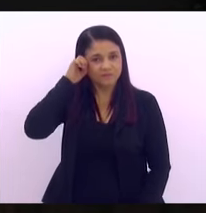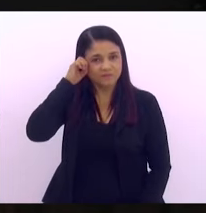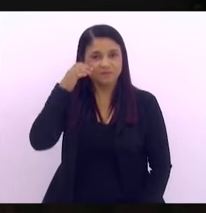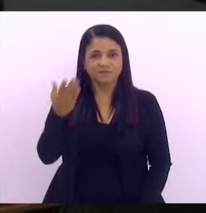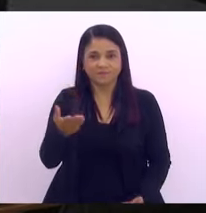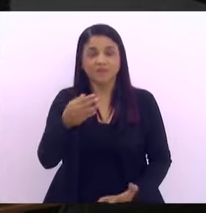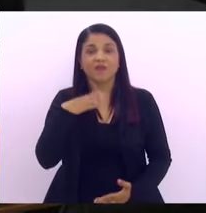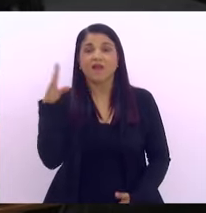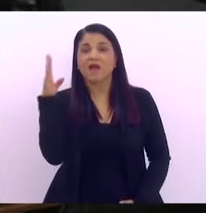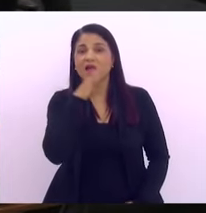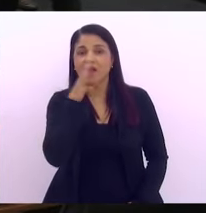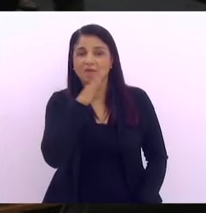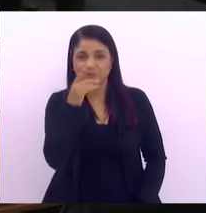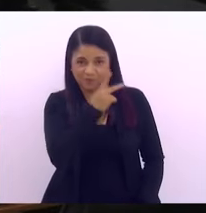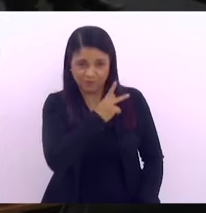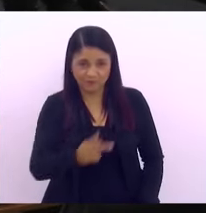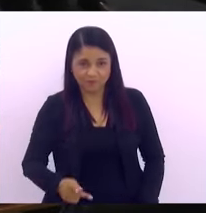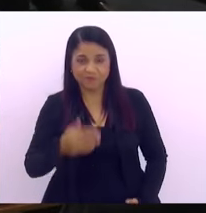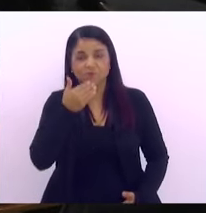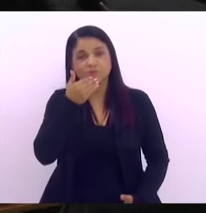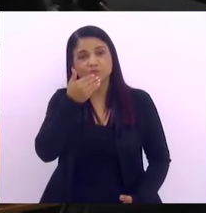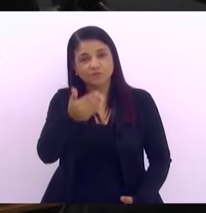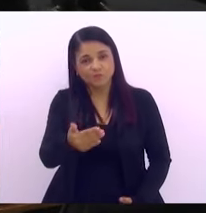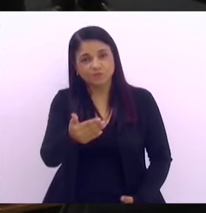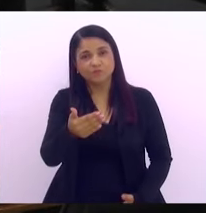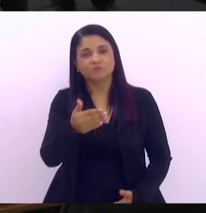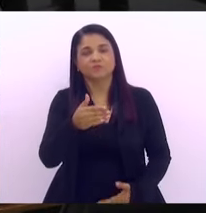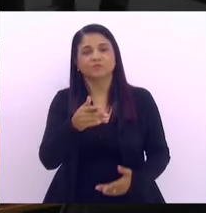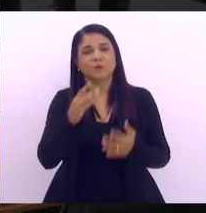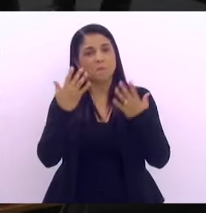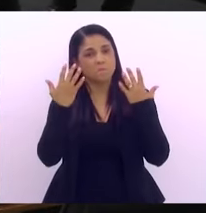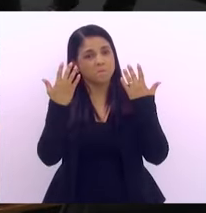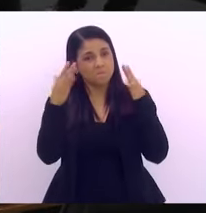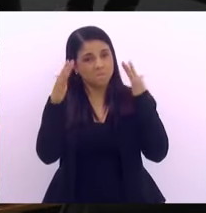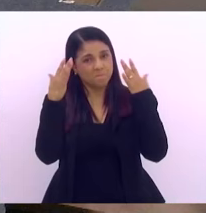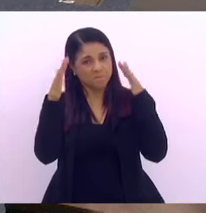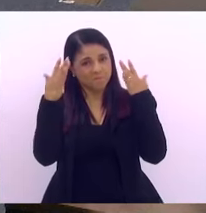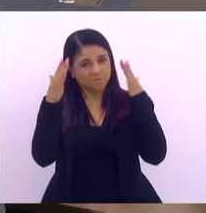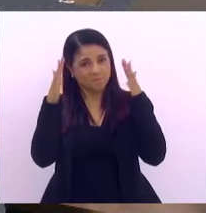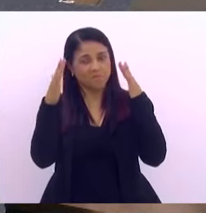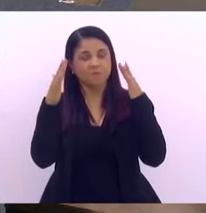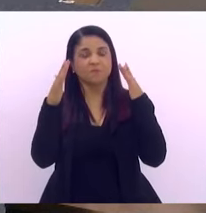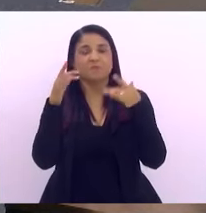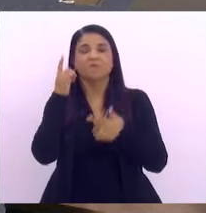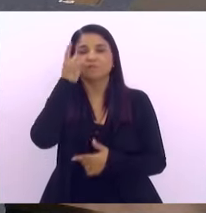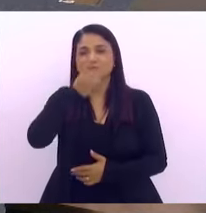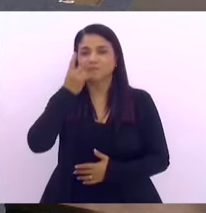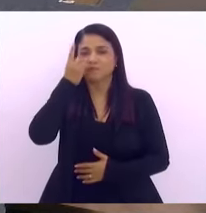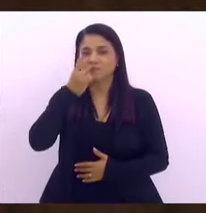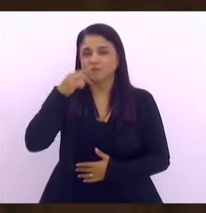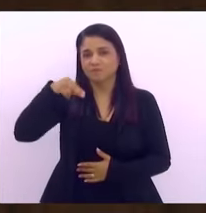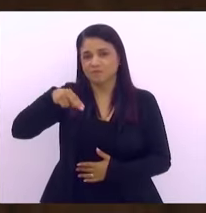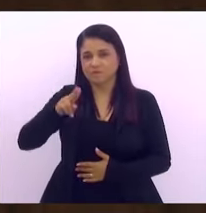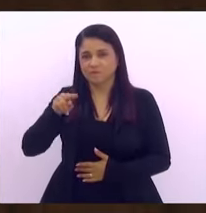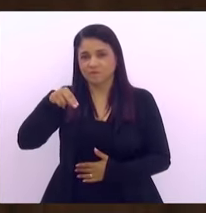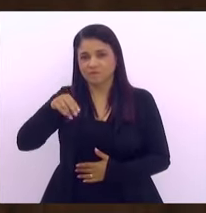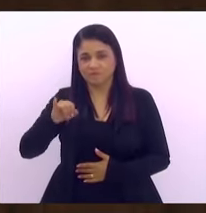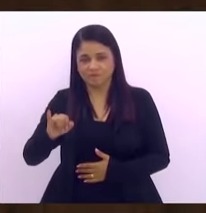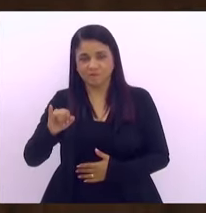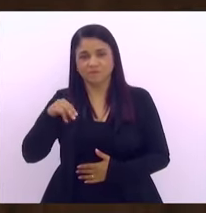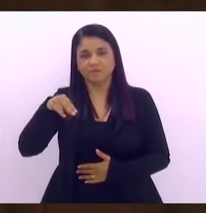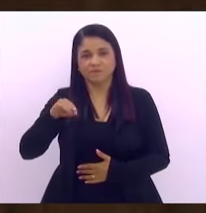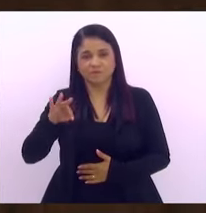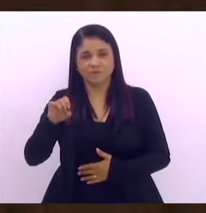Presidenta, rapidamente, eu peço encarecidamente, primeiro quero parabenizar o deputado Munir Neto, que autoriza o